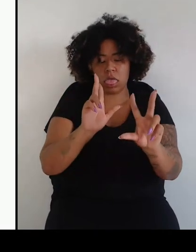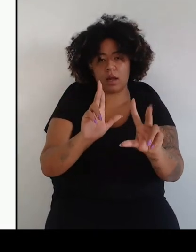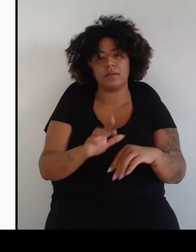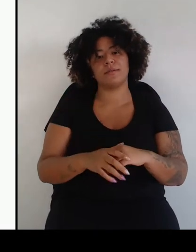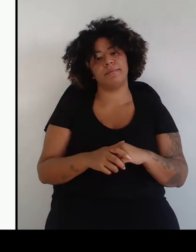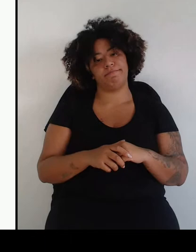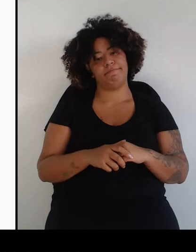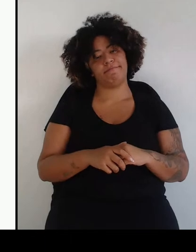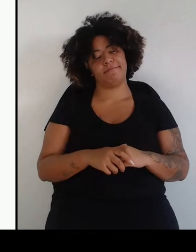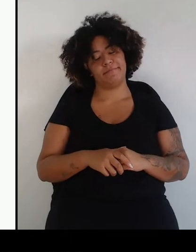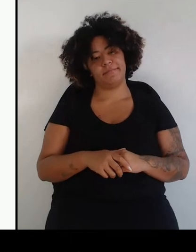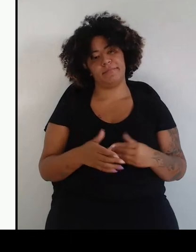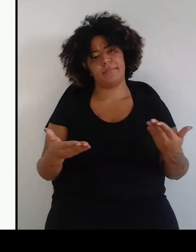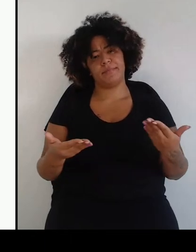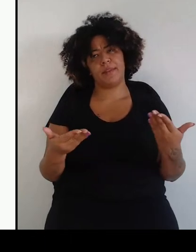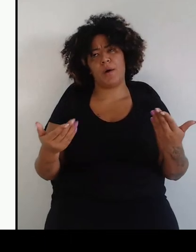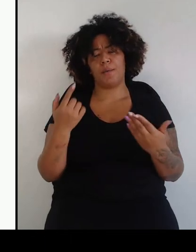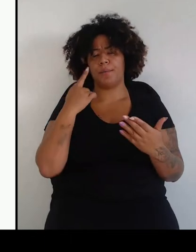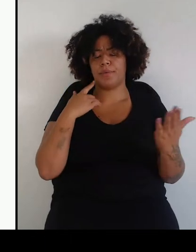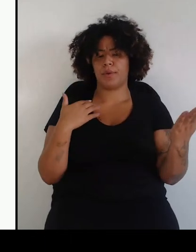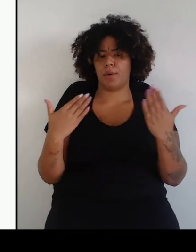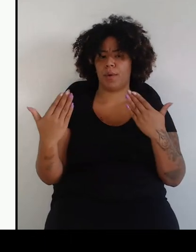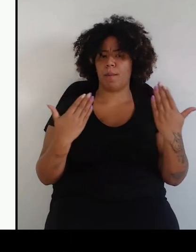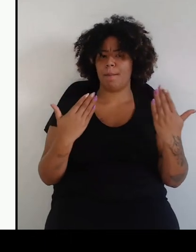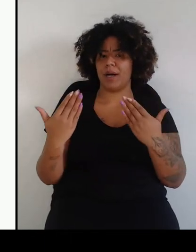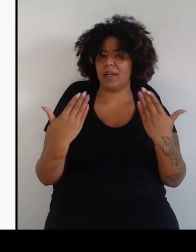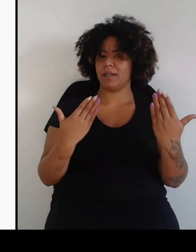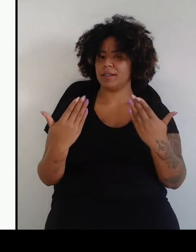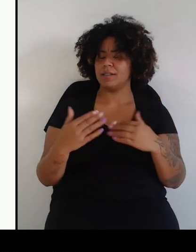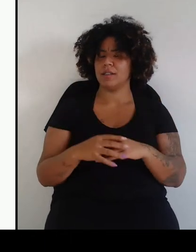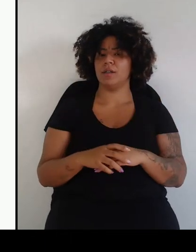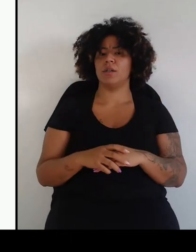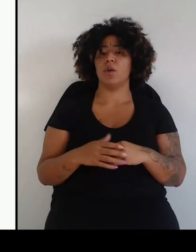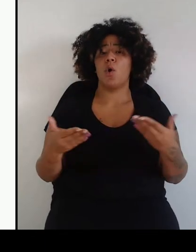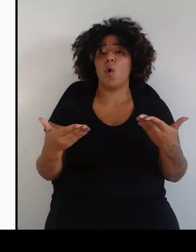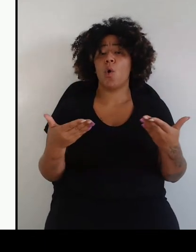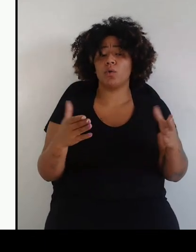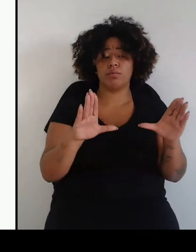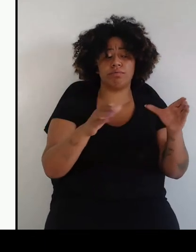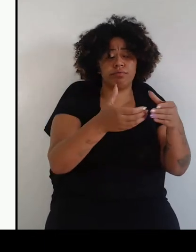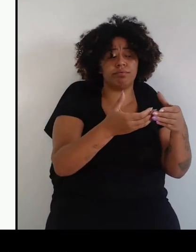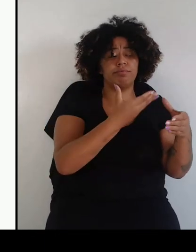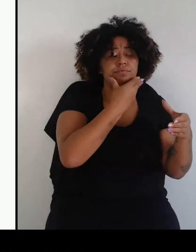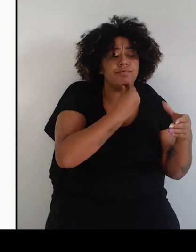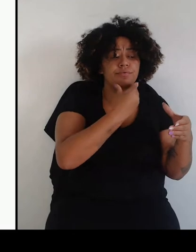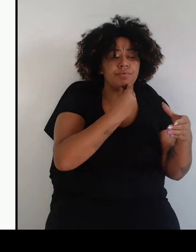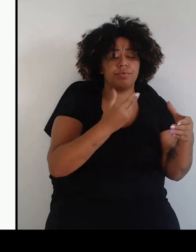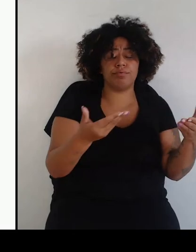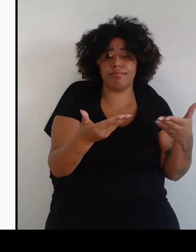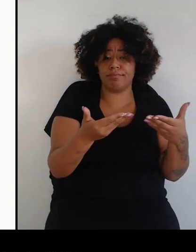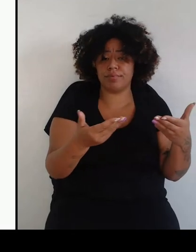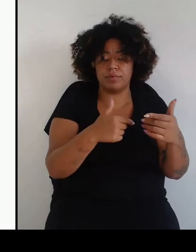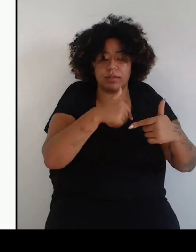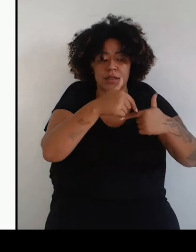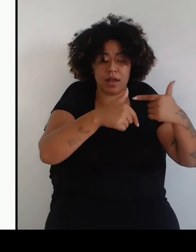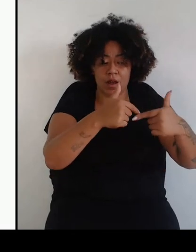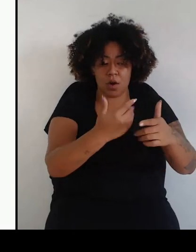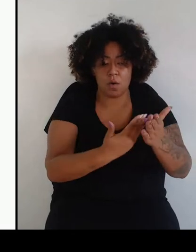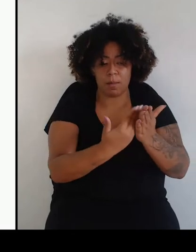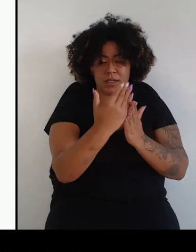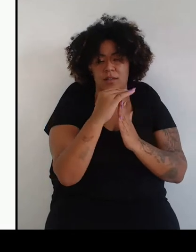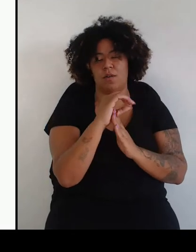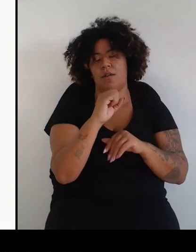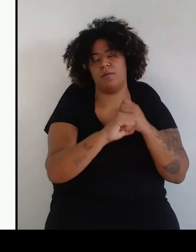analisando Então a primeira o nu masculino no trabalho de bacon no início da década de